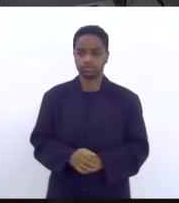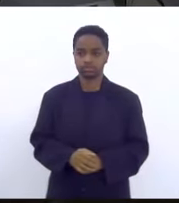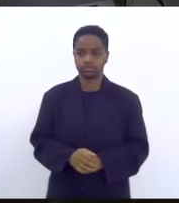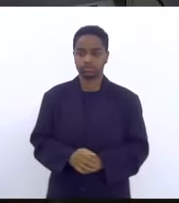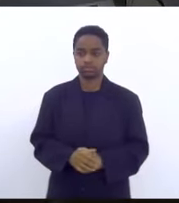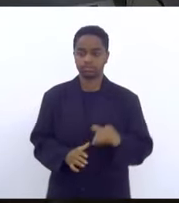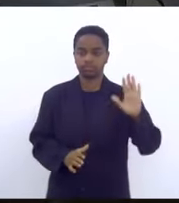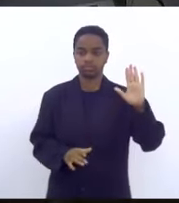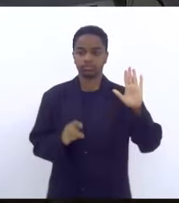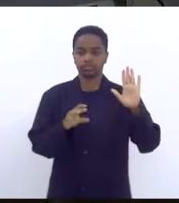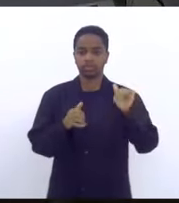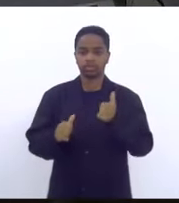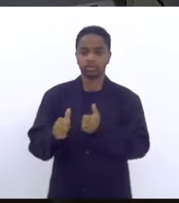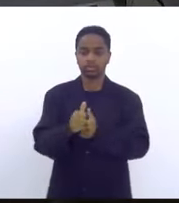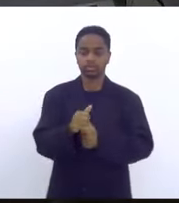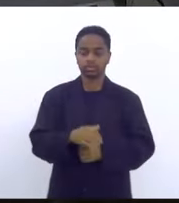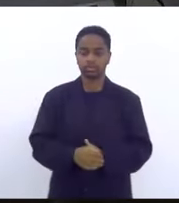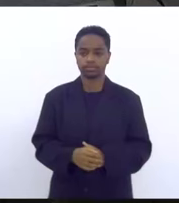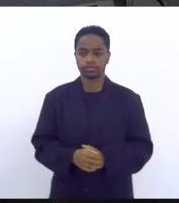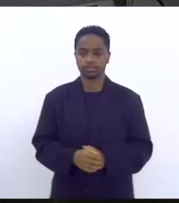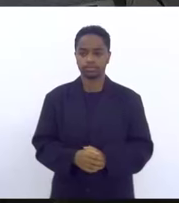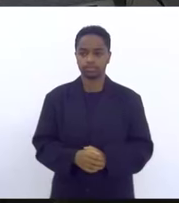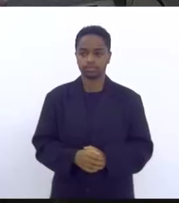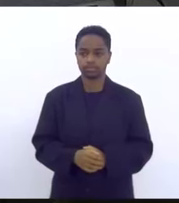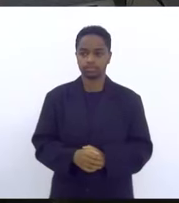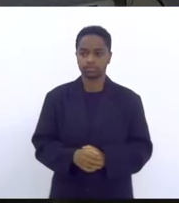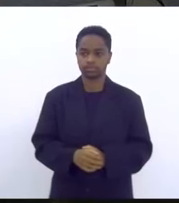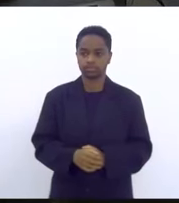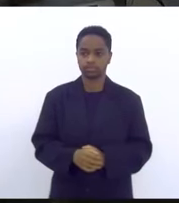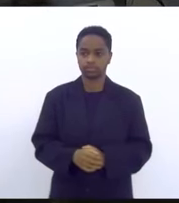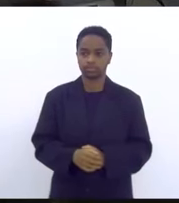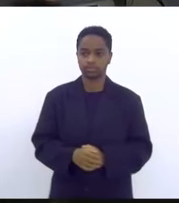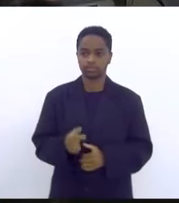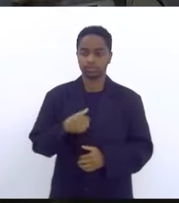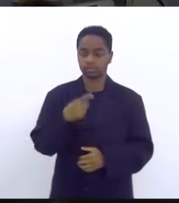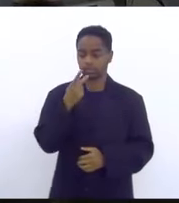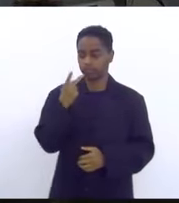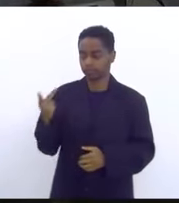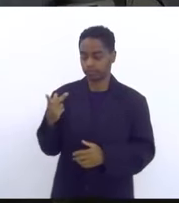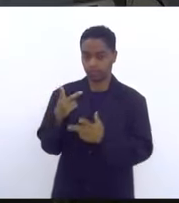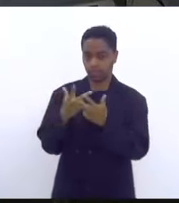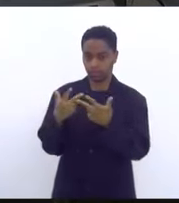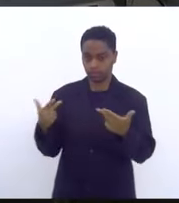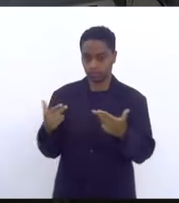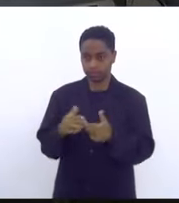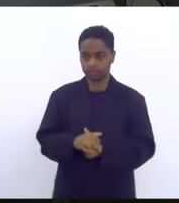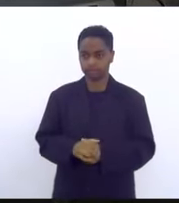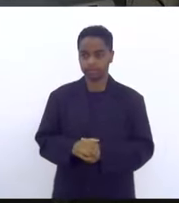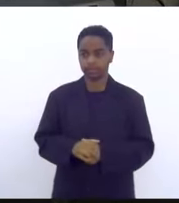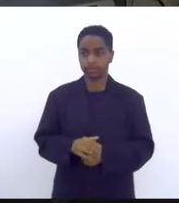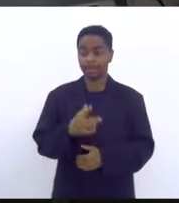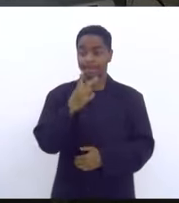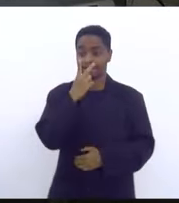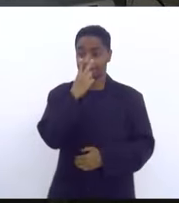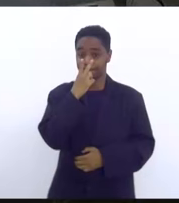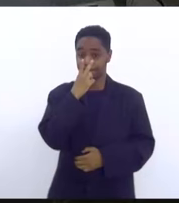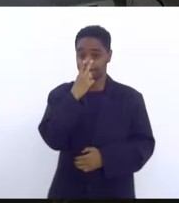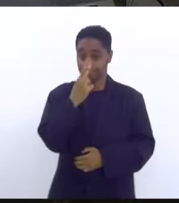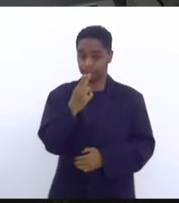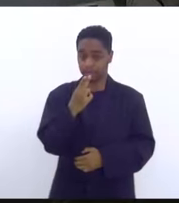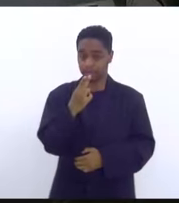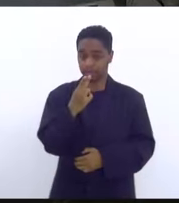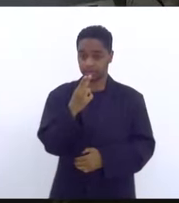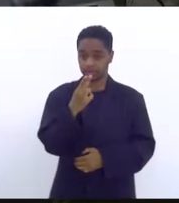Presidente, só questão de ordem. Deputado André Corrêa, por favor. Deputado Luiz Paulo, deixa eu lhe falar uma coisa. Parece,